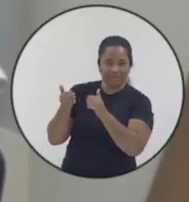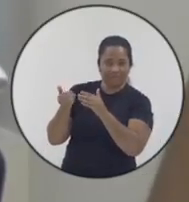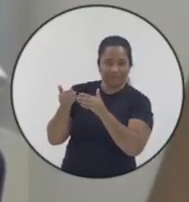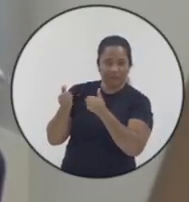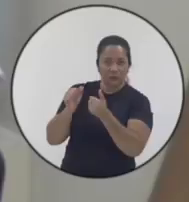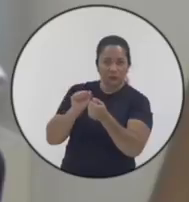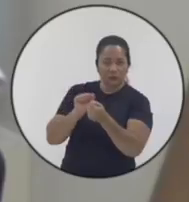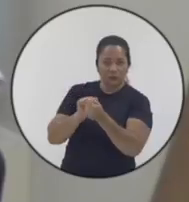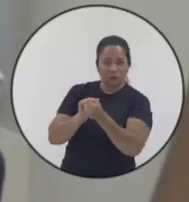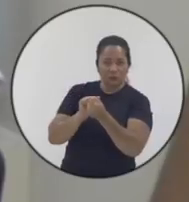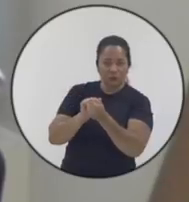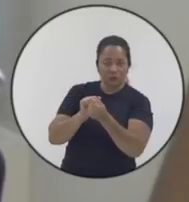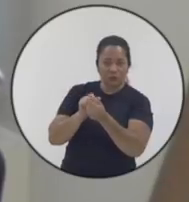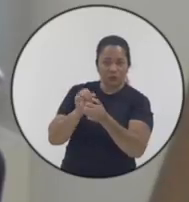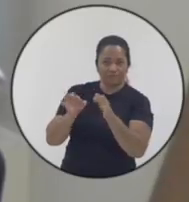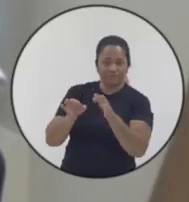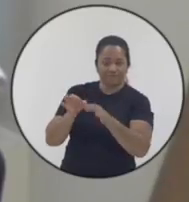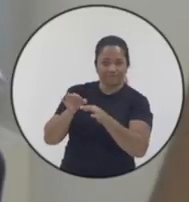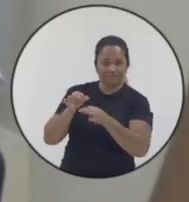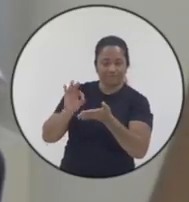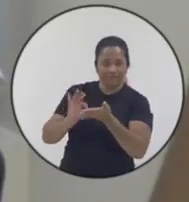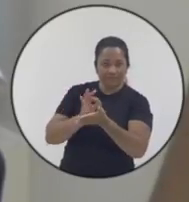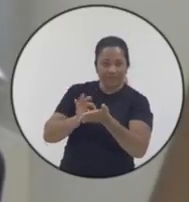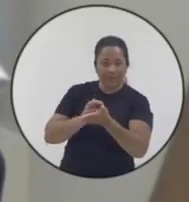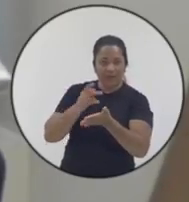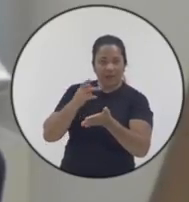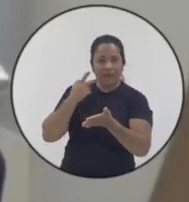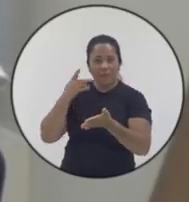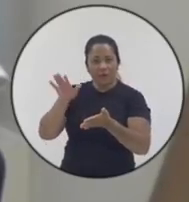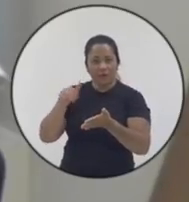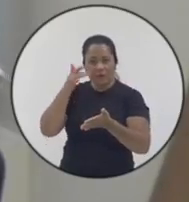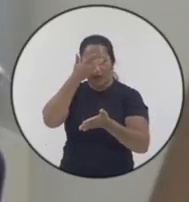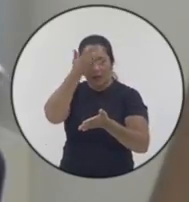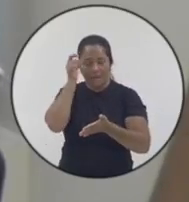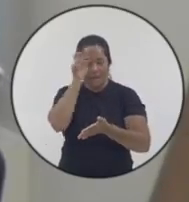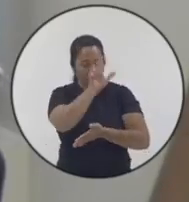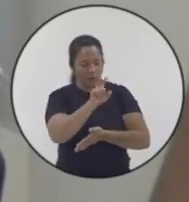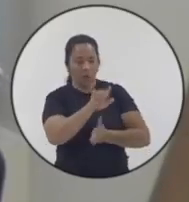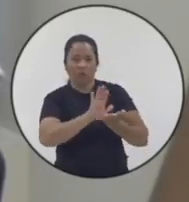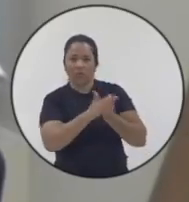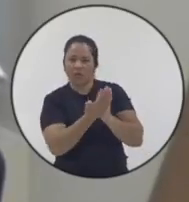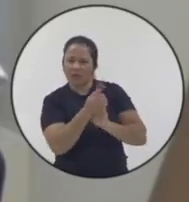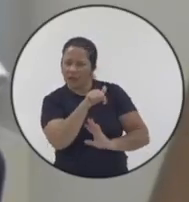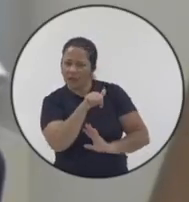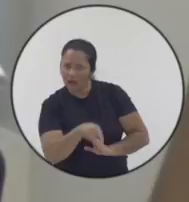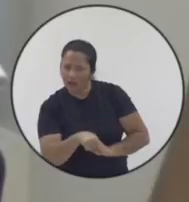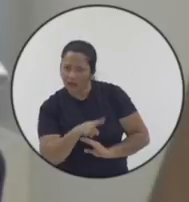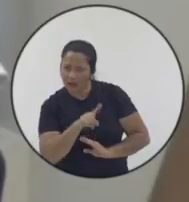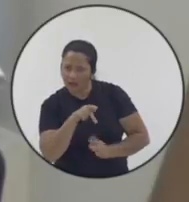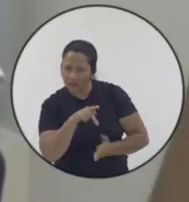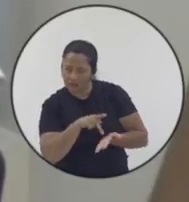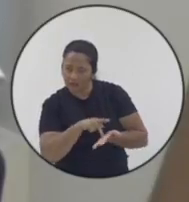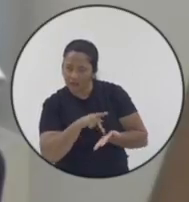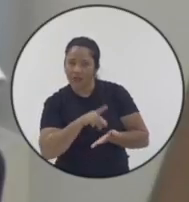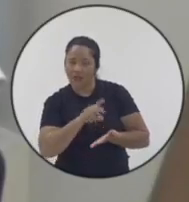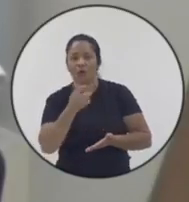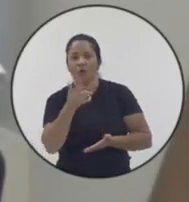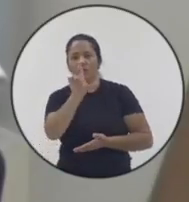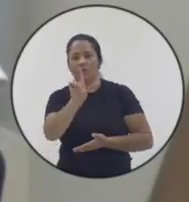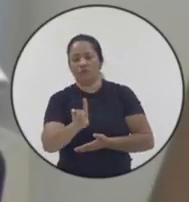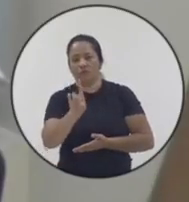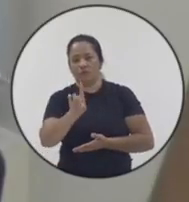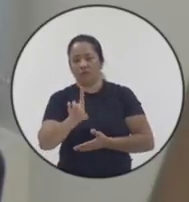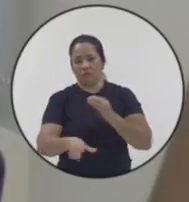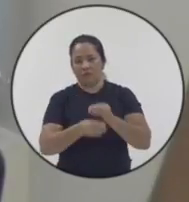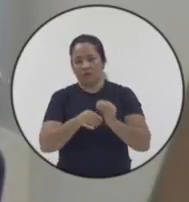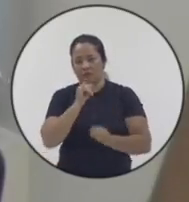para poder dar o seu aval sobre se aquela pessoa é realmente trans ou não, ou se aquela pessoa deve conseguir um direito adicional, como,